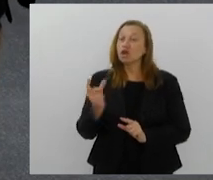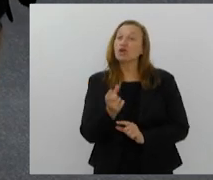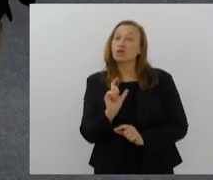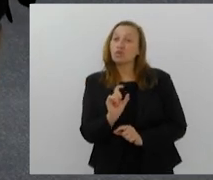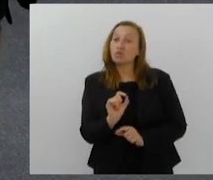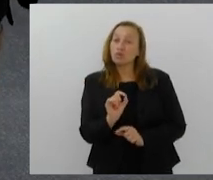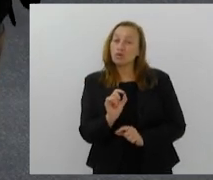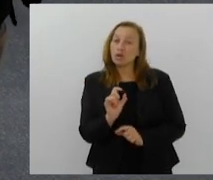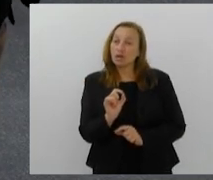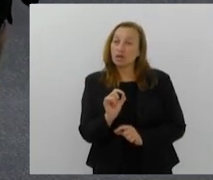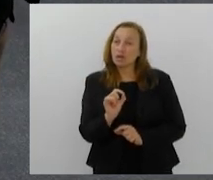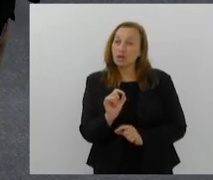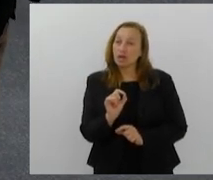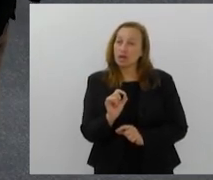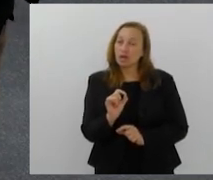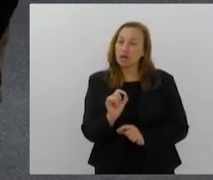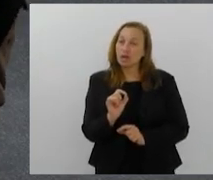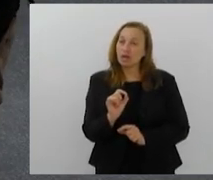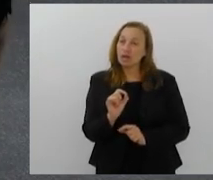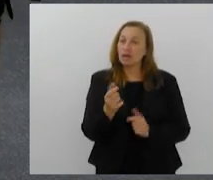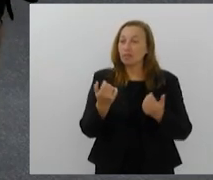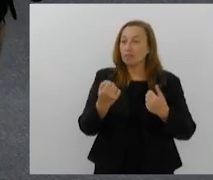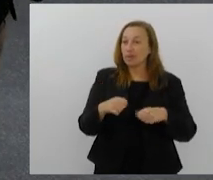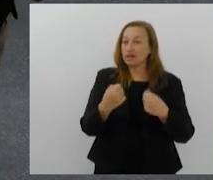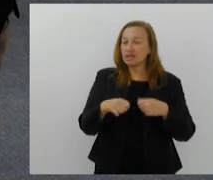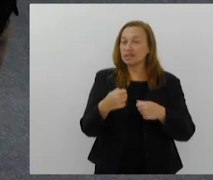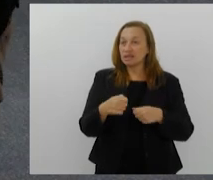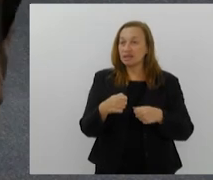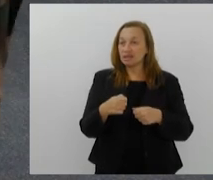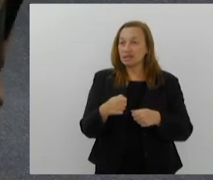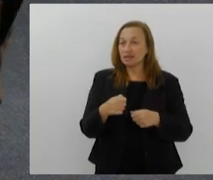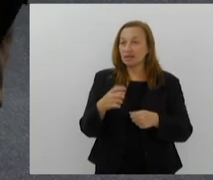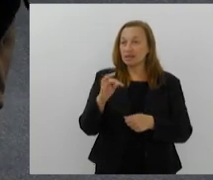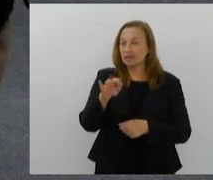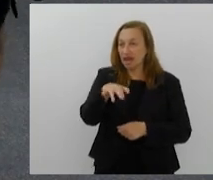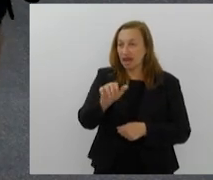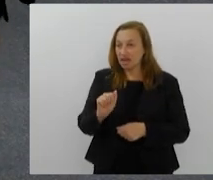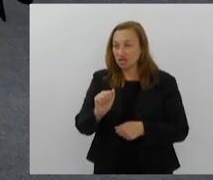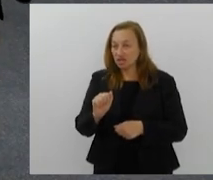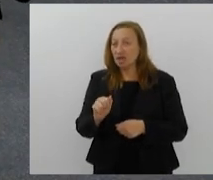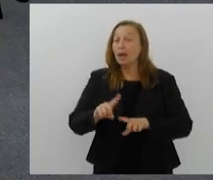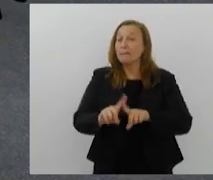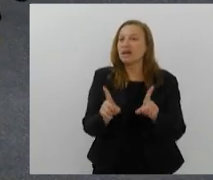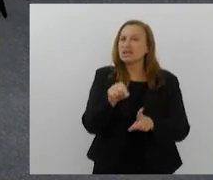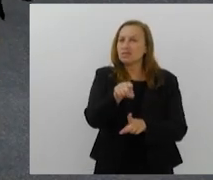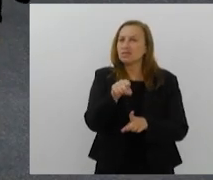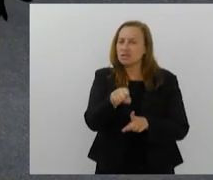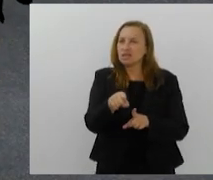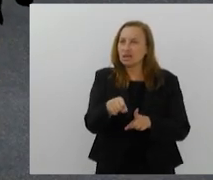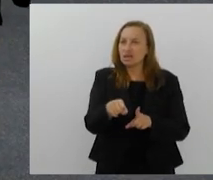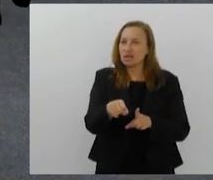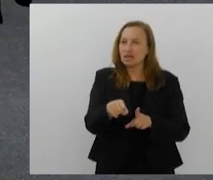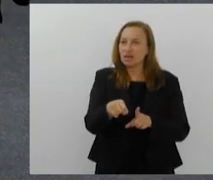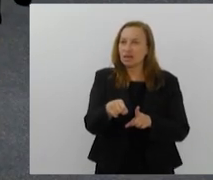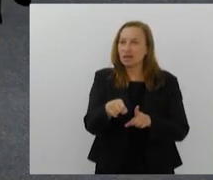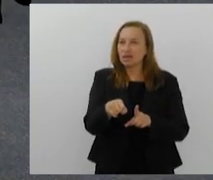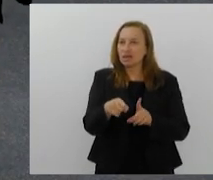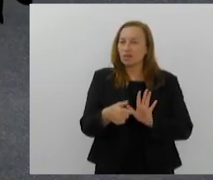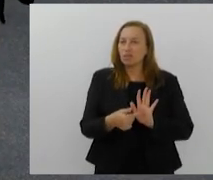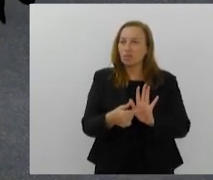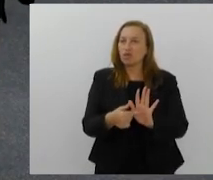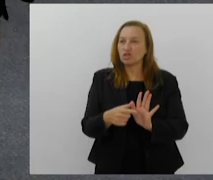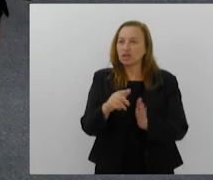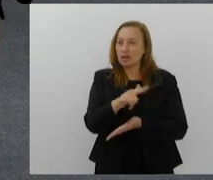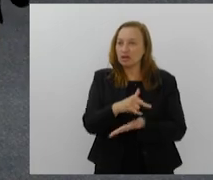tarifa? Aí fala, não, a tarifa tem que aumentar 10%. Mas se você computa, para efeito da